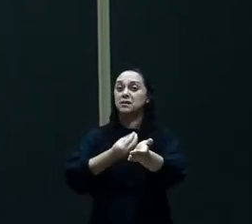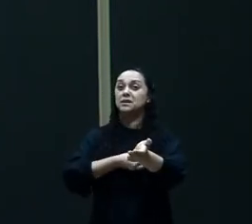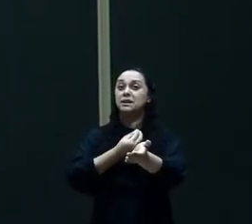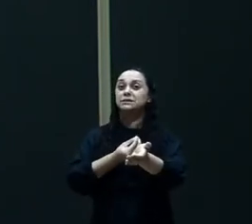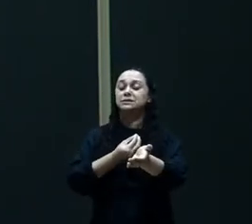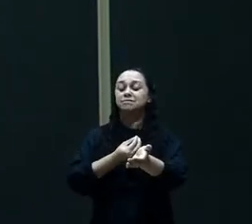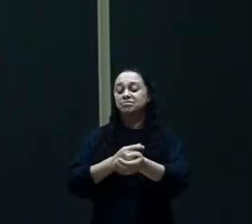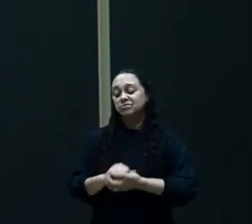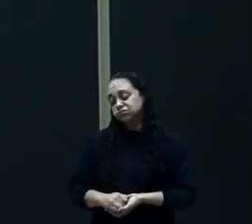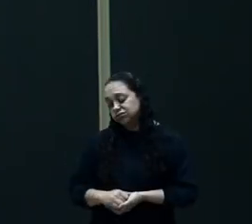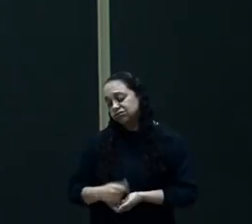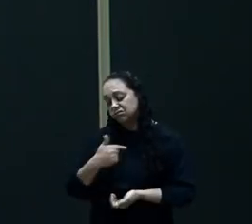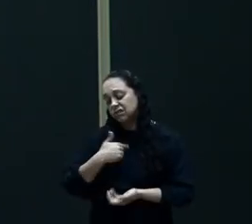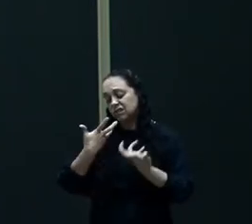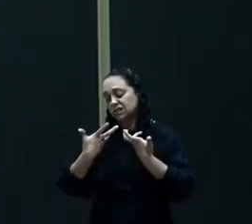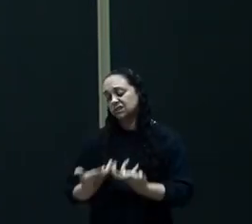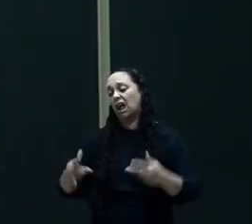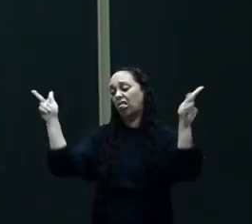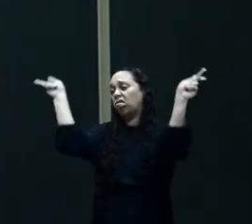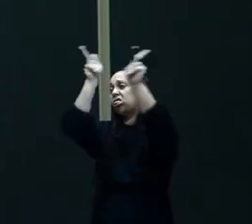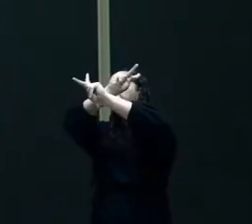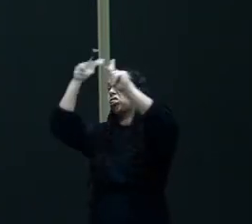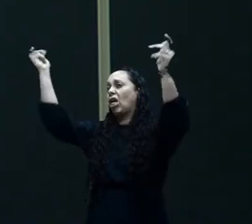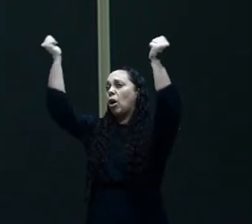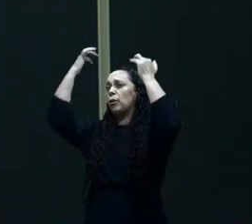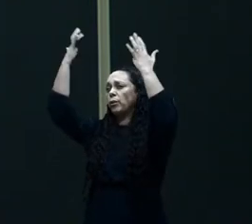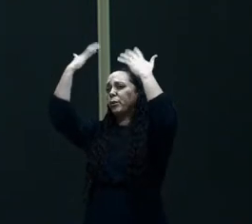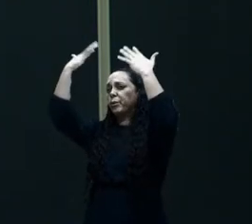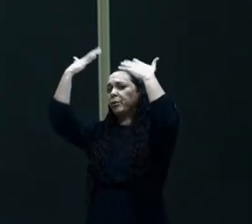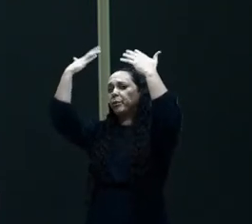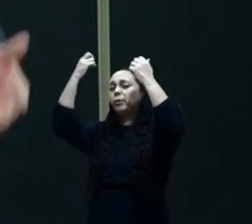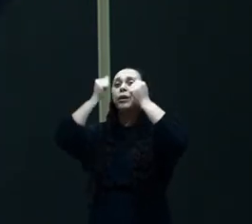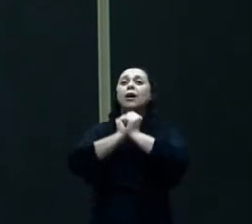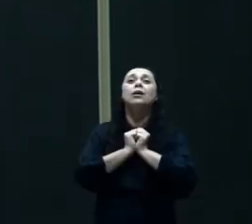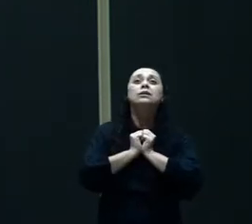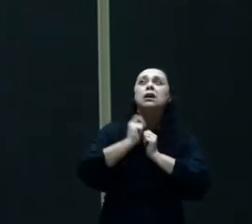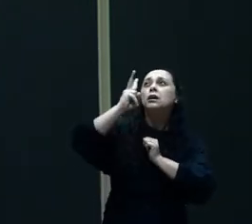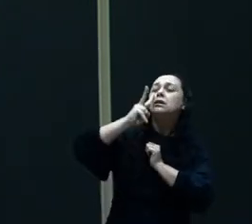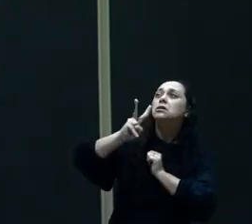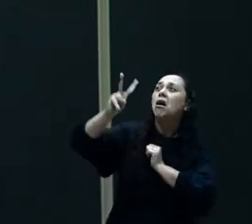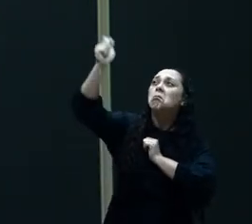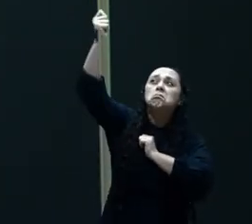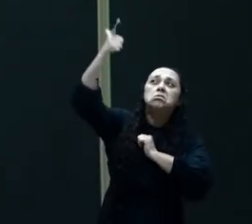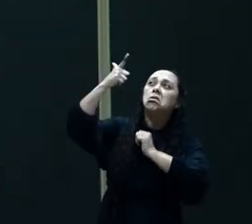coisa precária de tempestade e eles olh para cima e não vê